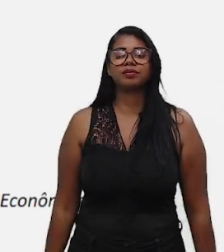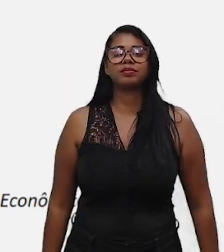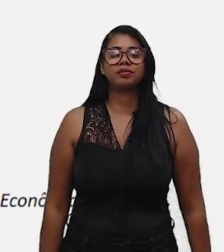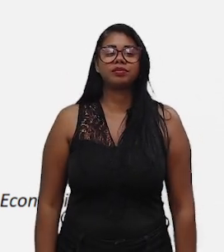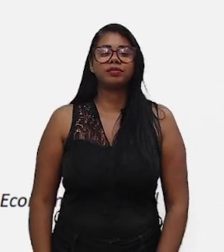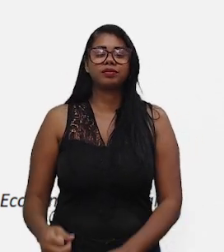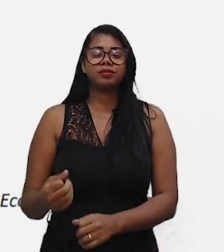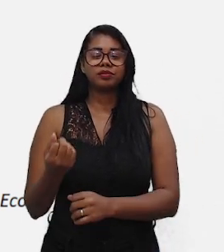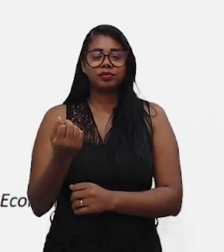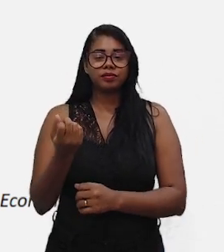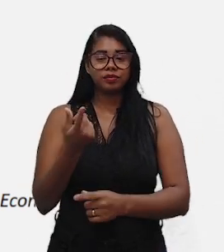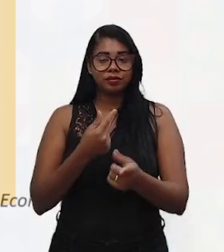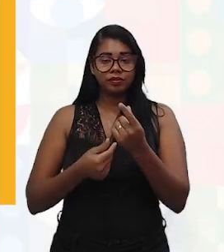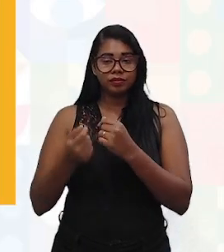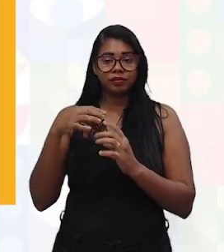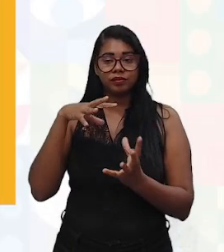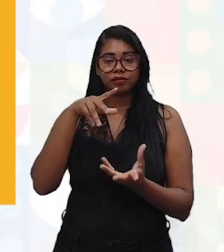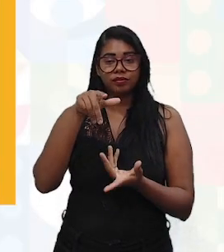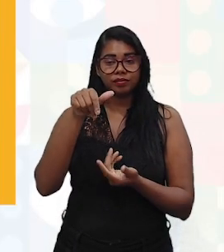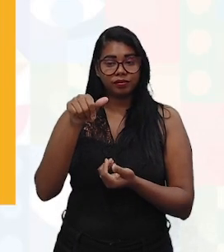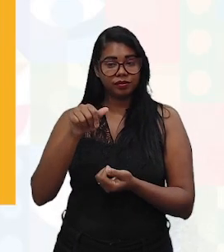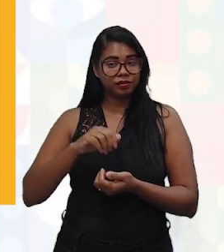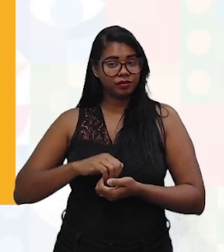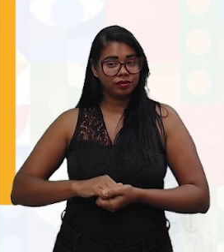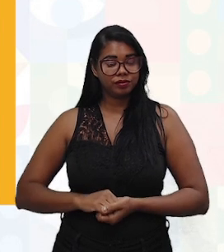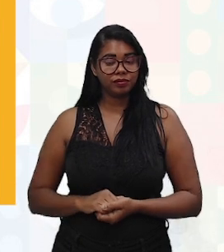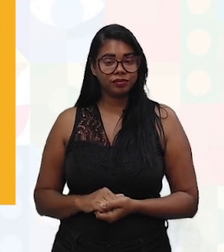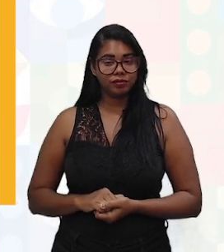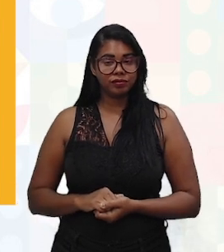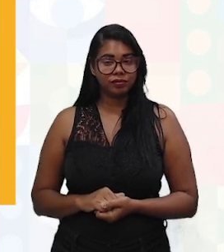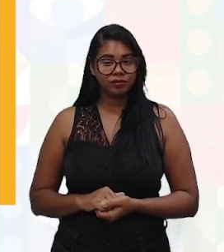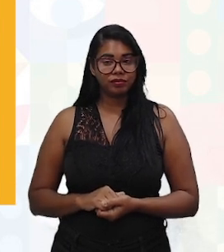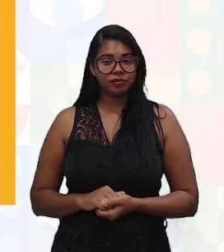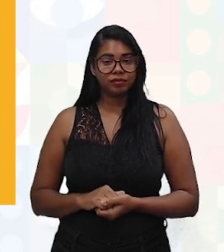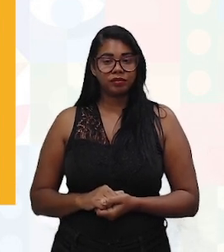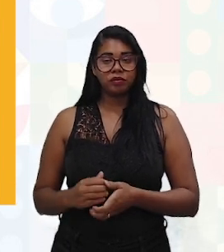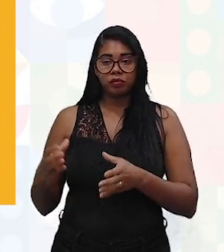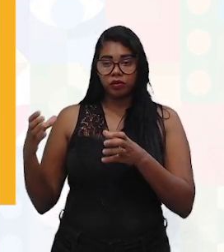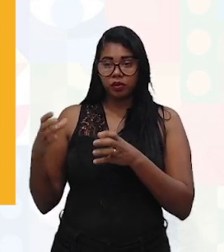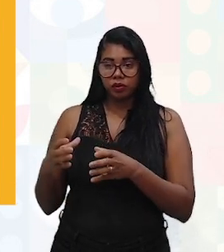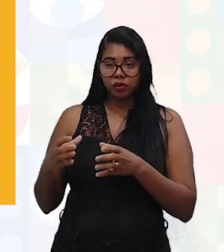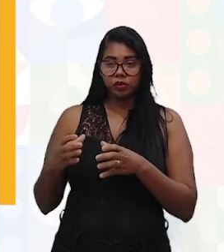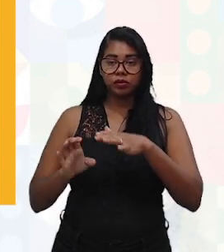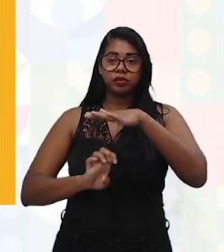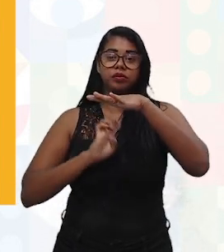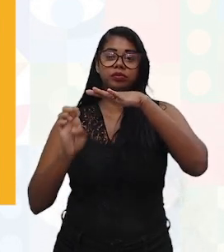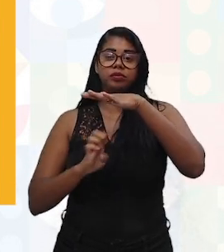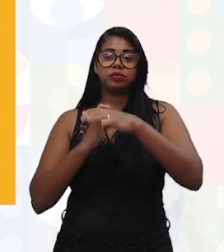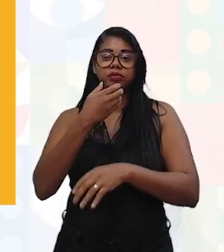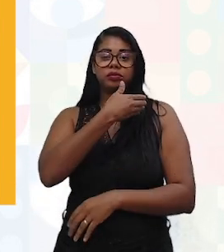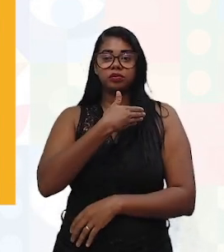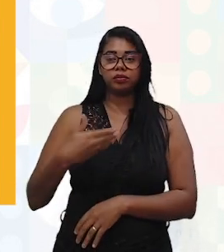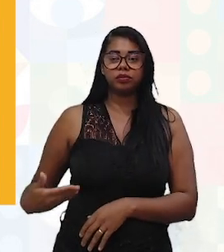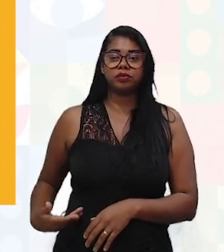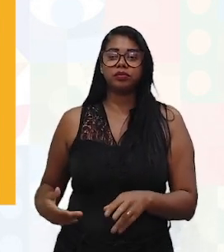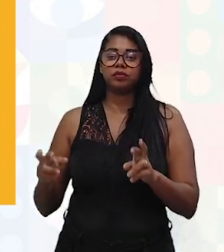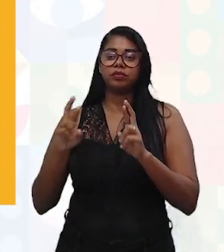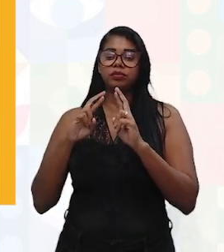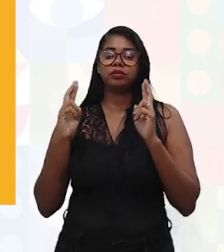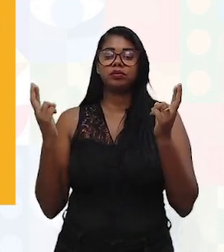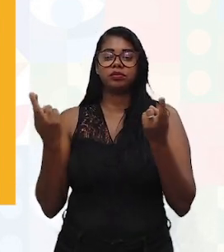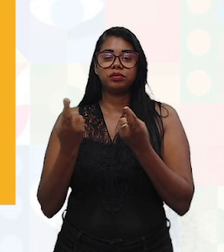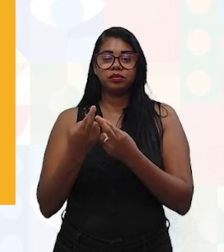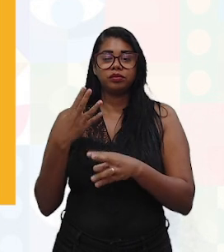Mundial. Você já ouviu falar nele? Ele é um grupo de grandes empresas, governos, que se reúnem, geralmente